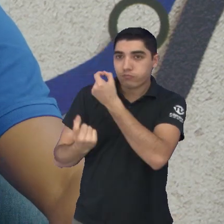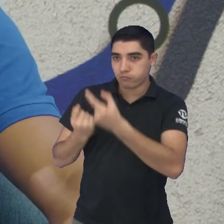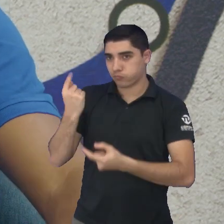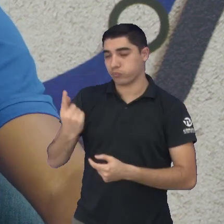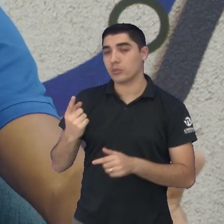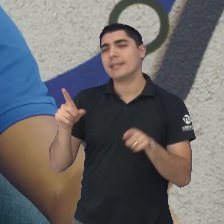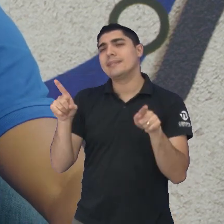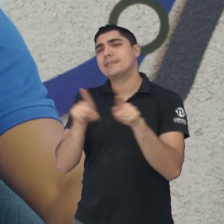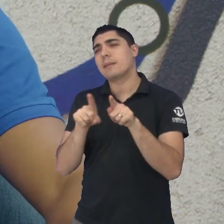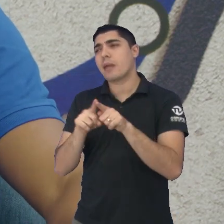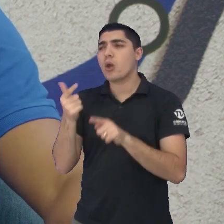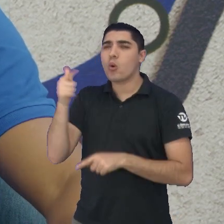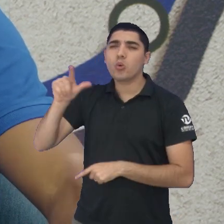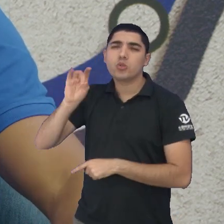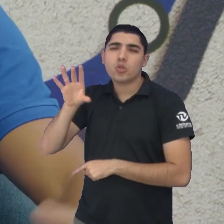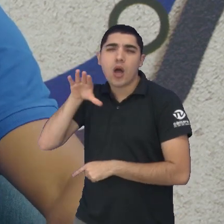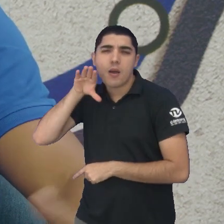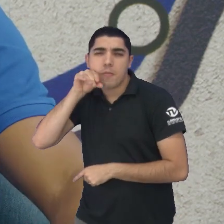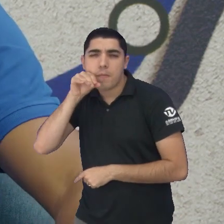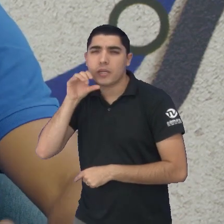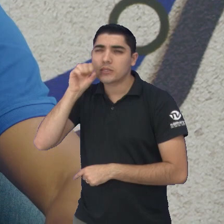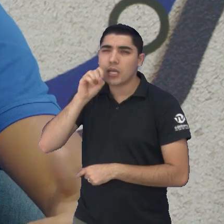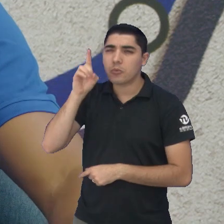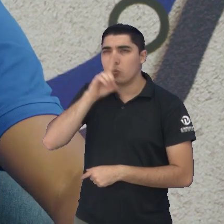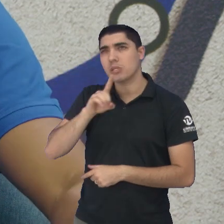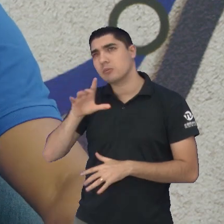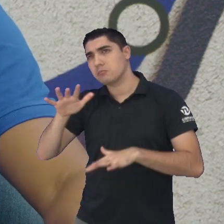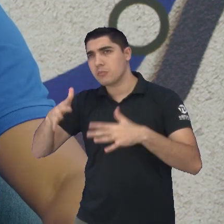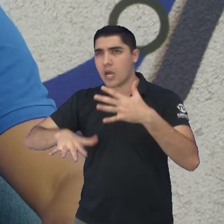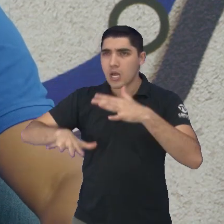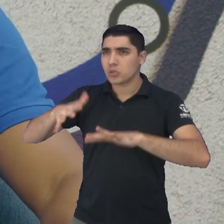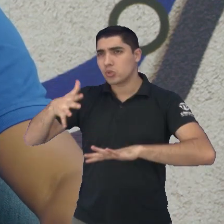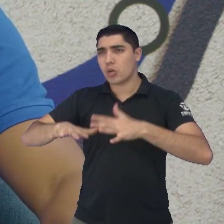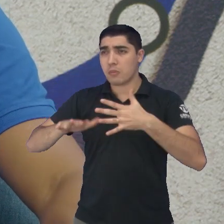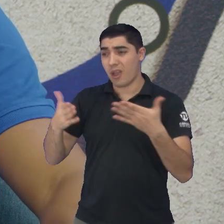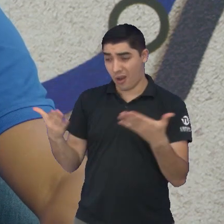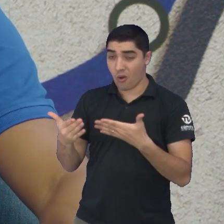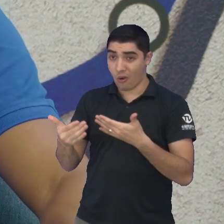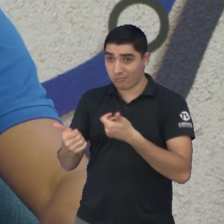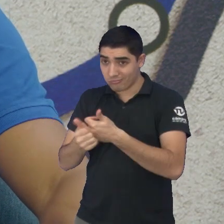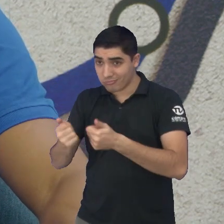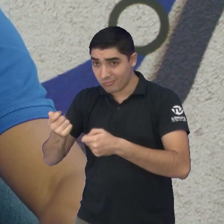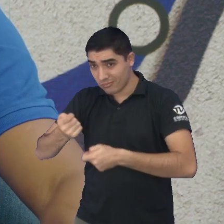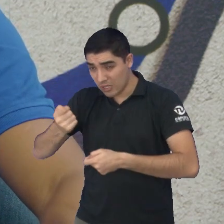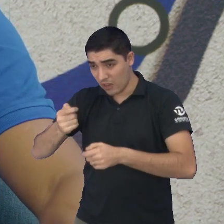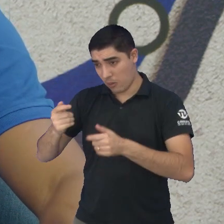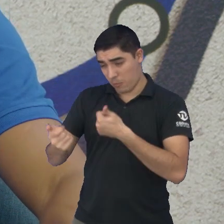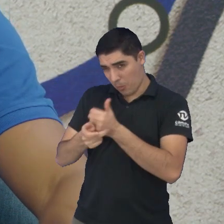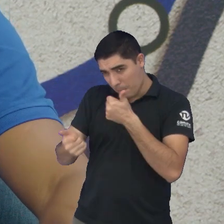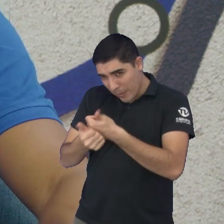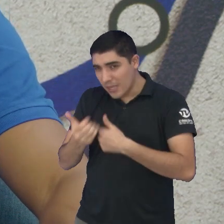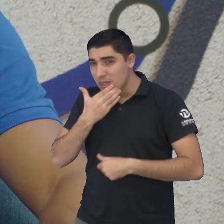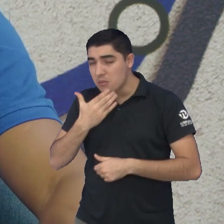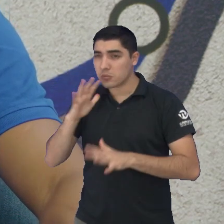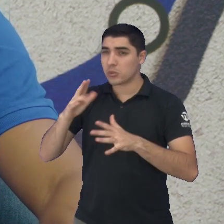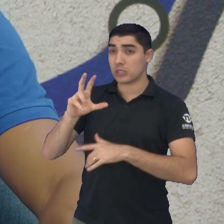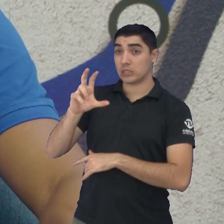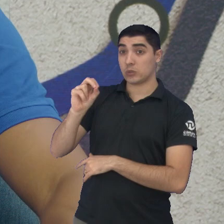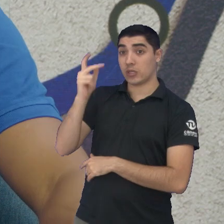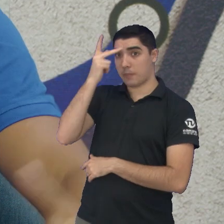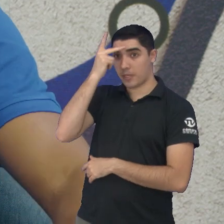né, que trabalham finais de semana, a gente tem em média aí, nessa época do ano, uma média de 50 pessoas por semana que trabalham,